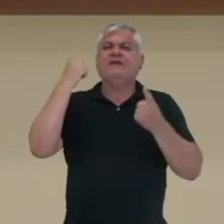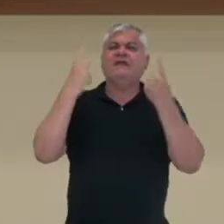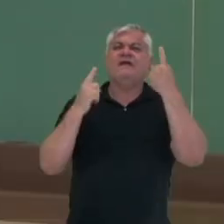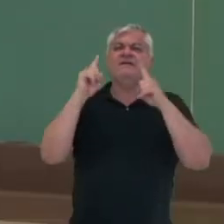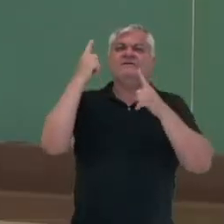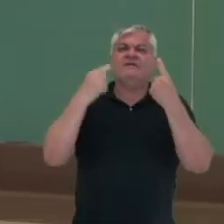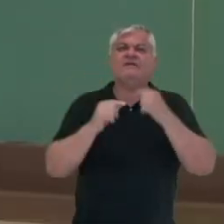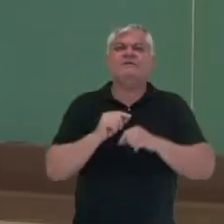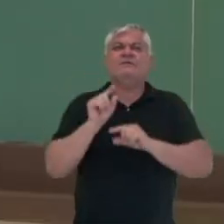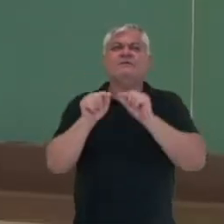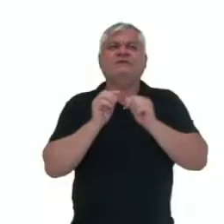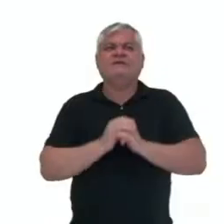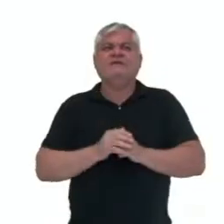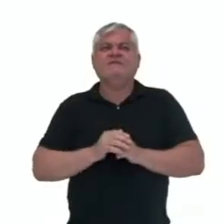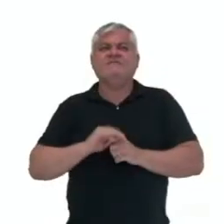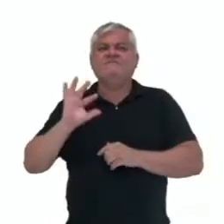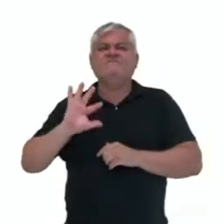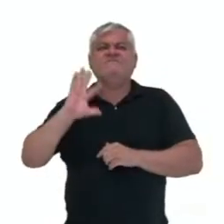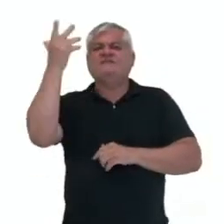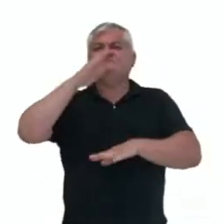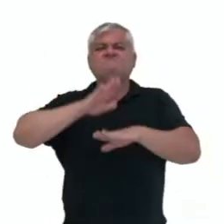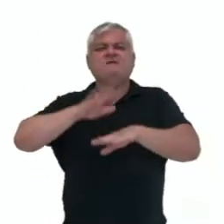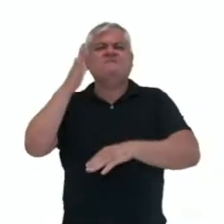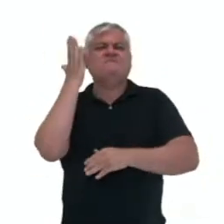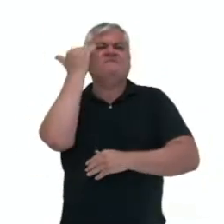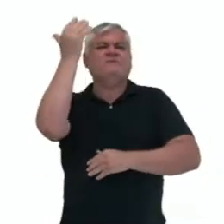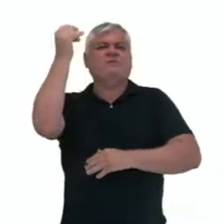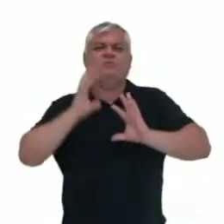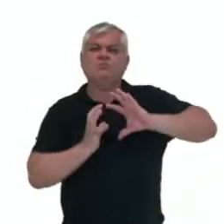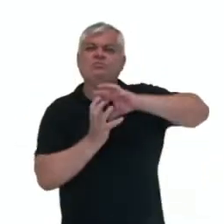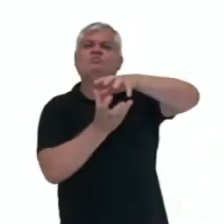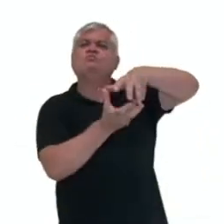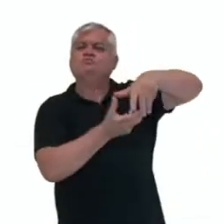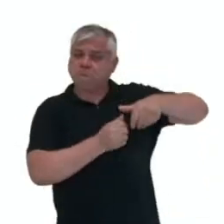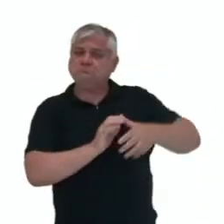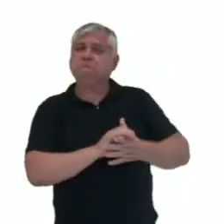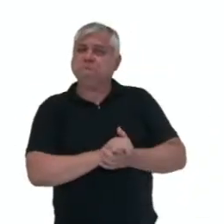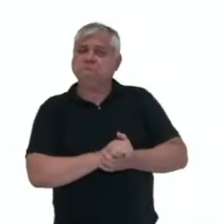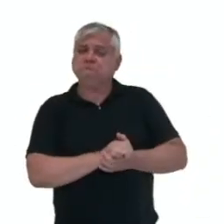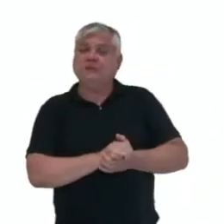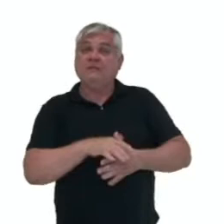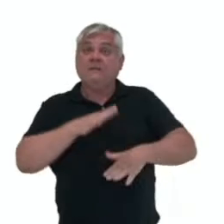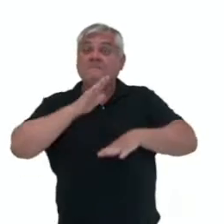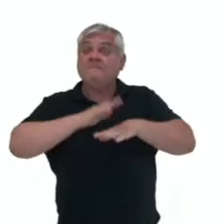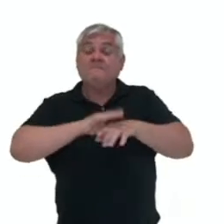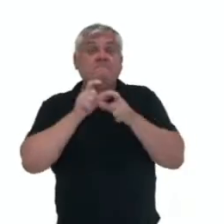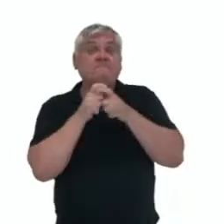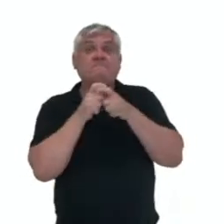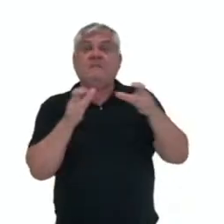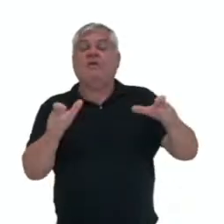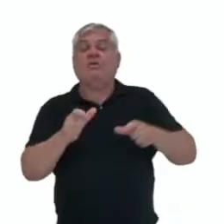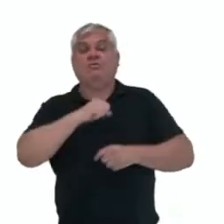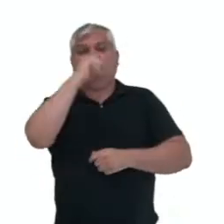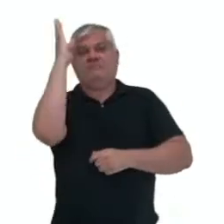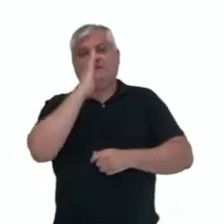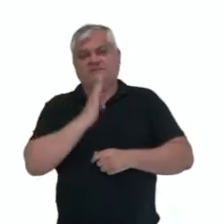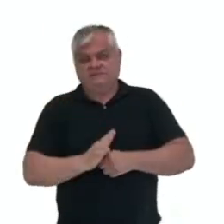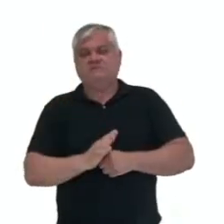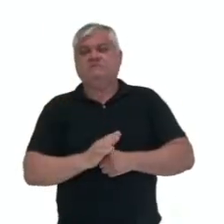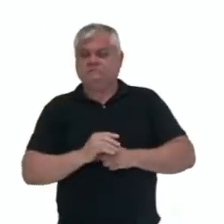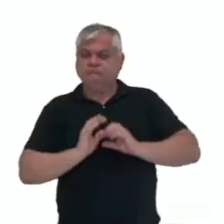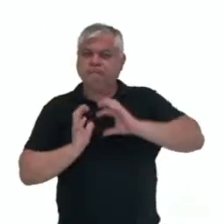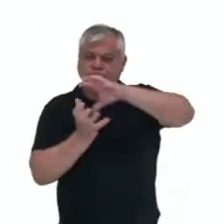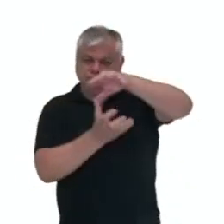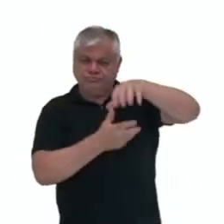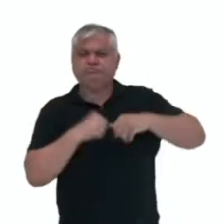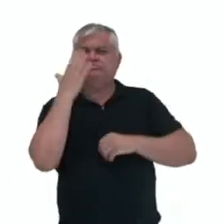então, é uma das festas populares mais conhecidas no mundo ocidental, sendo a maior festividade do Brasil.